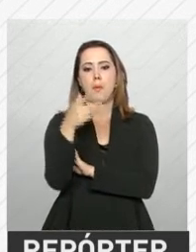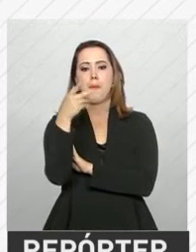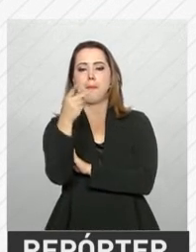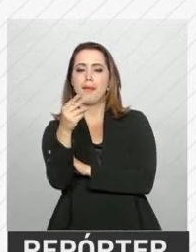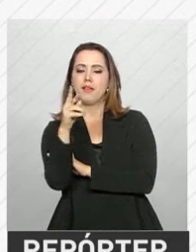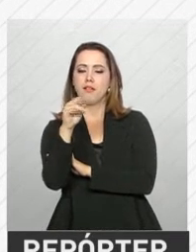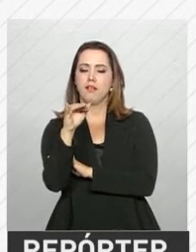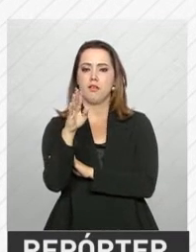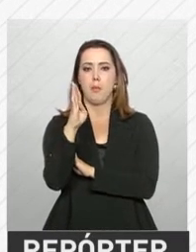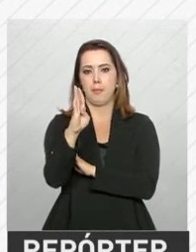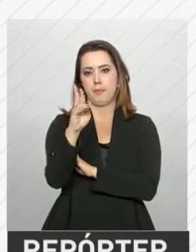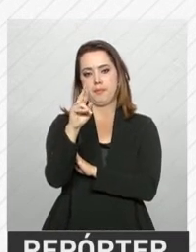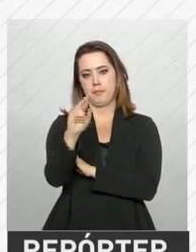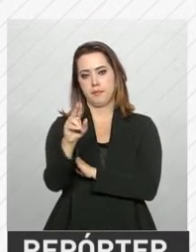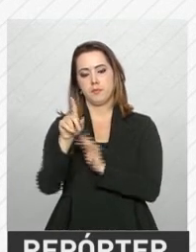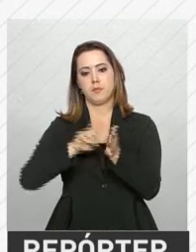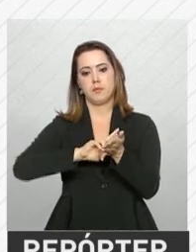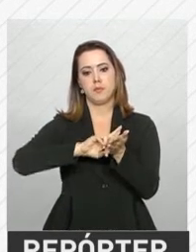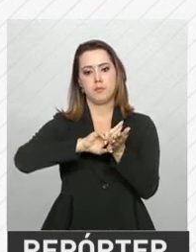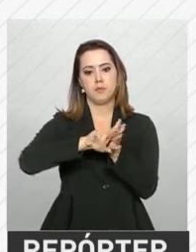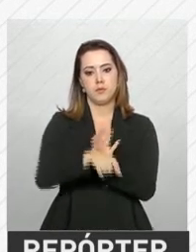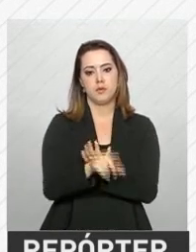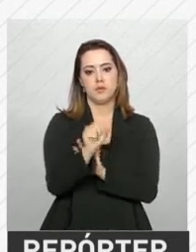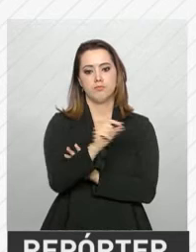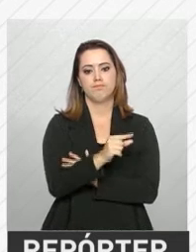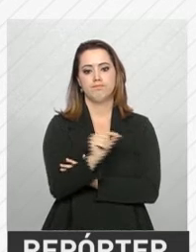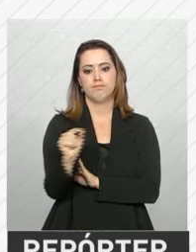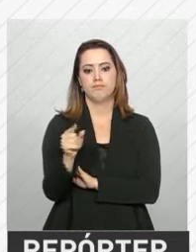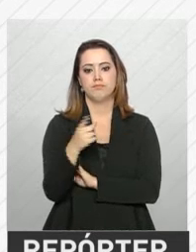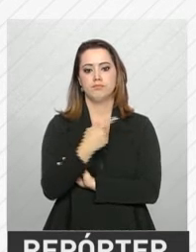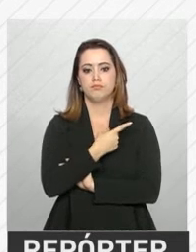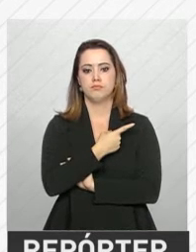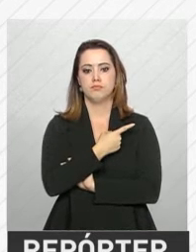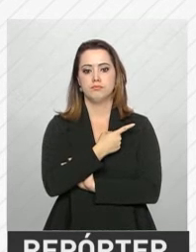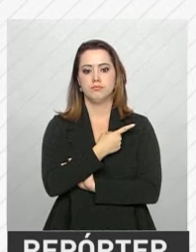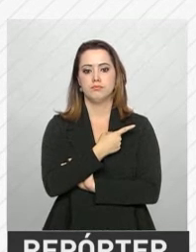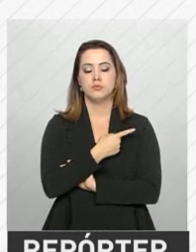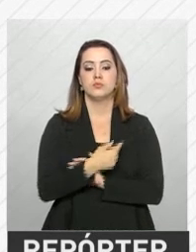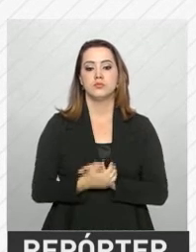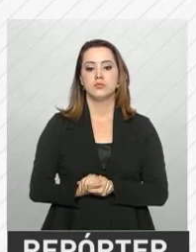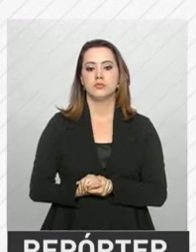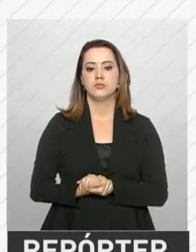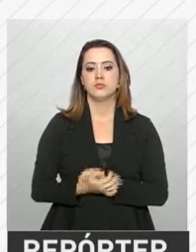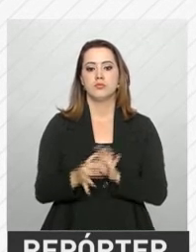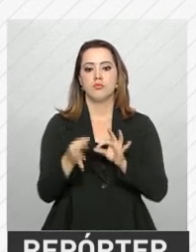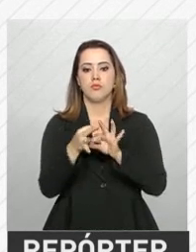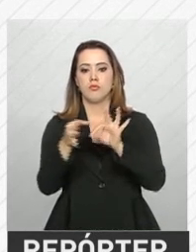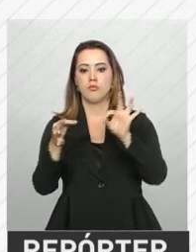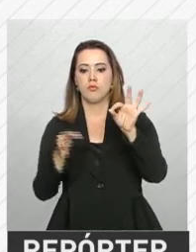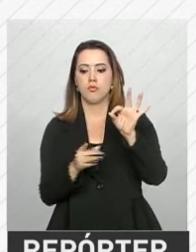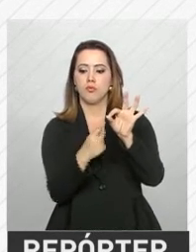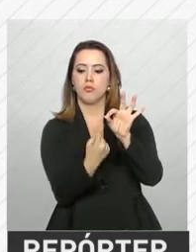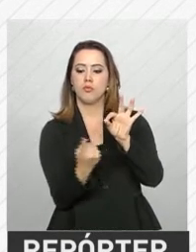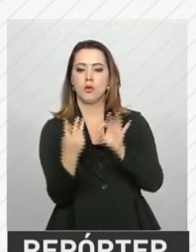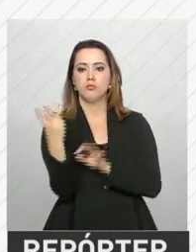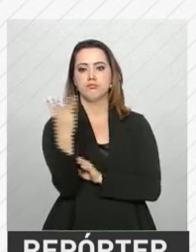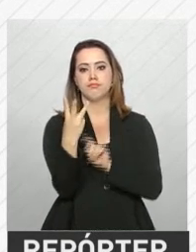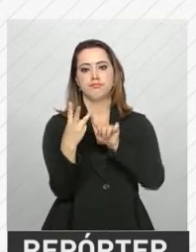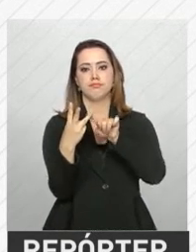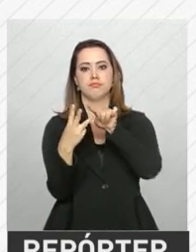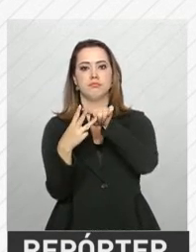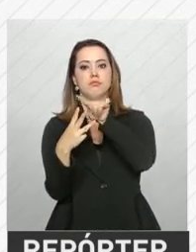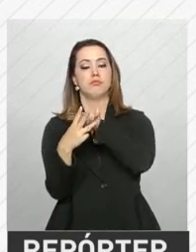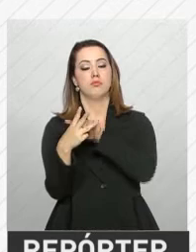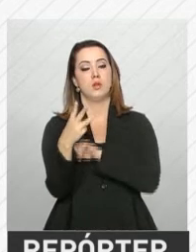101, 116, 290 e 386, que ligam Carazinho, Camaquã e Osório